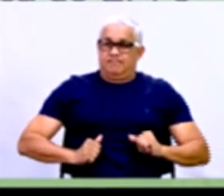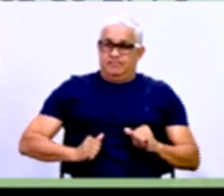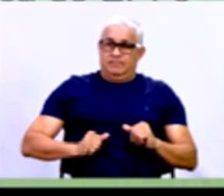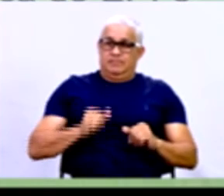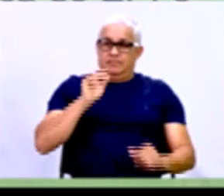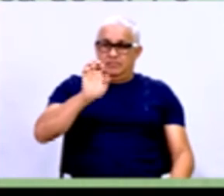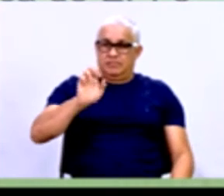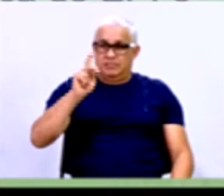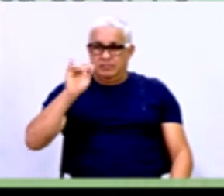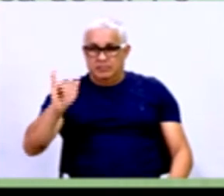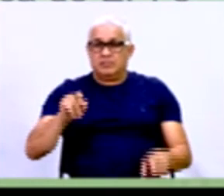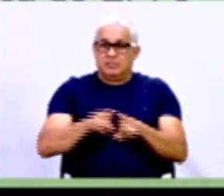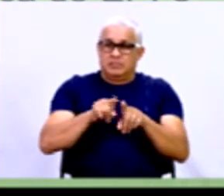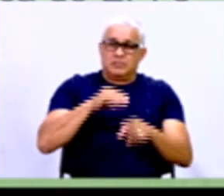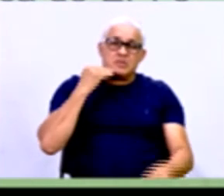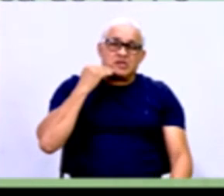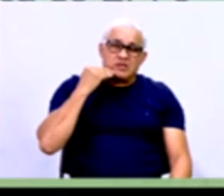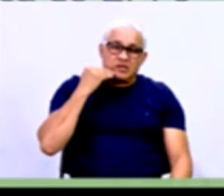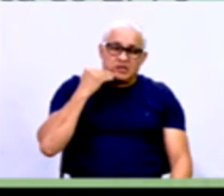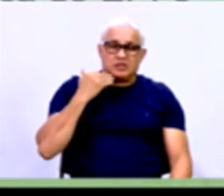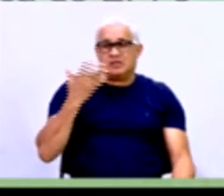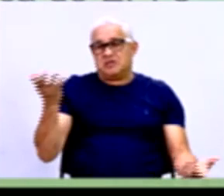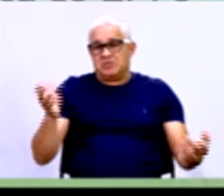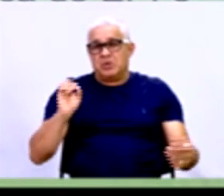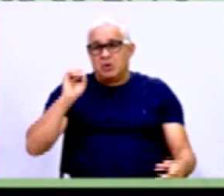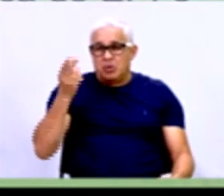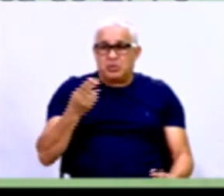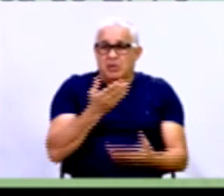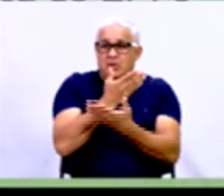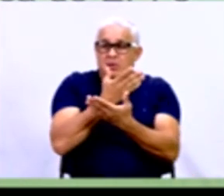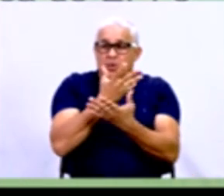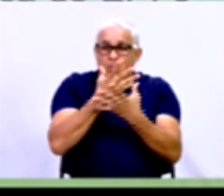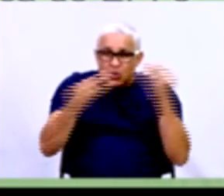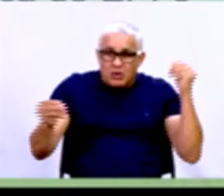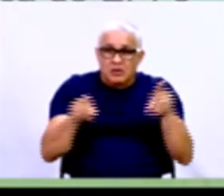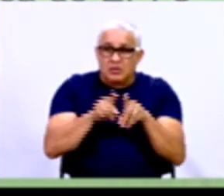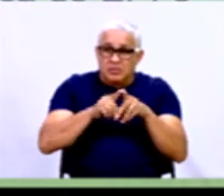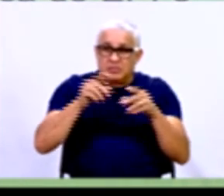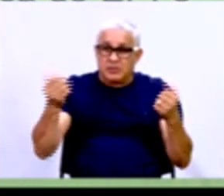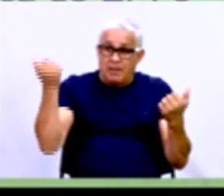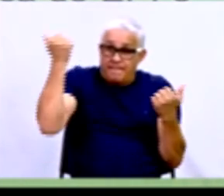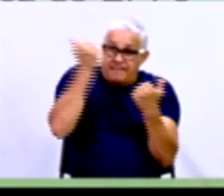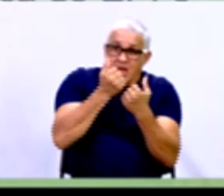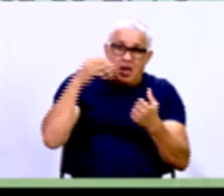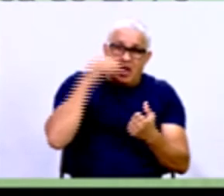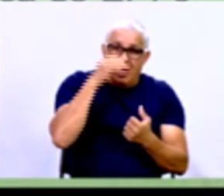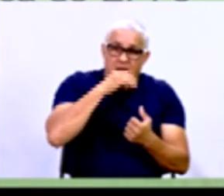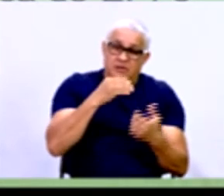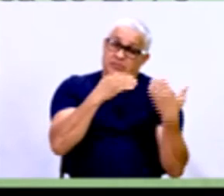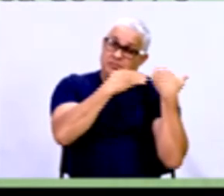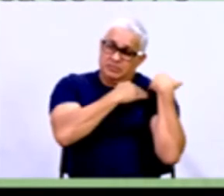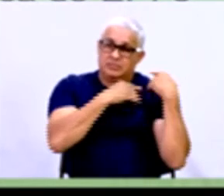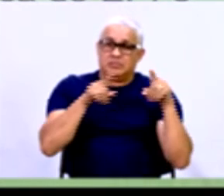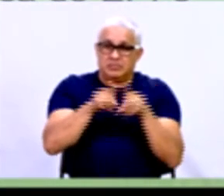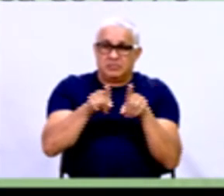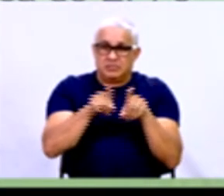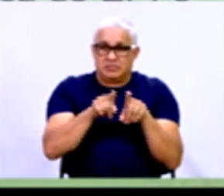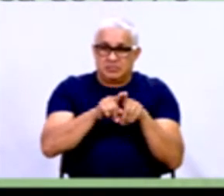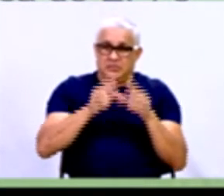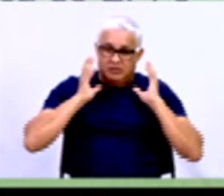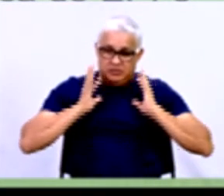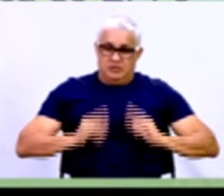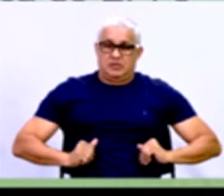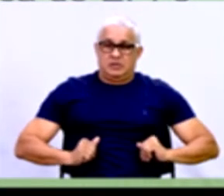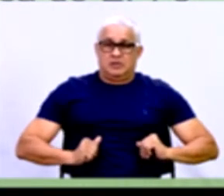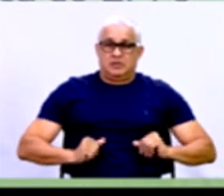quando danificado ou extraviado, substituí-lo imediatamente, além de responsabilizar-se pela